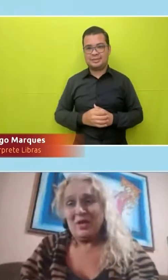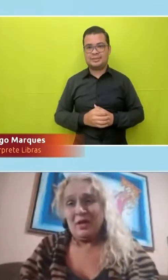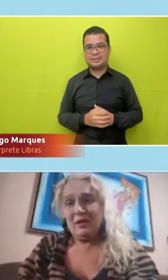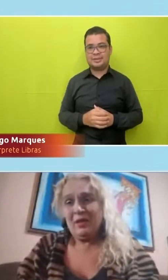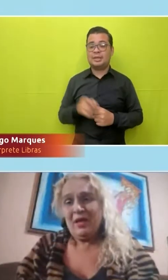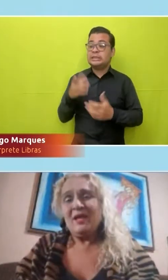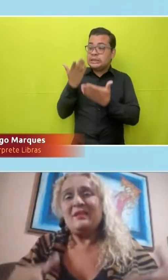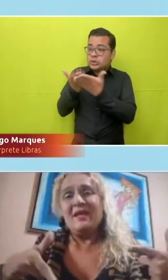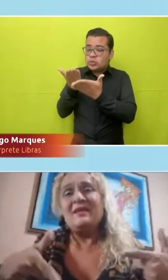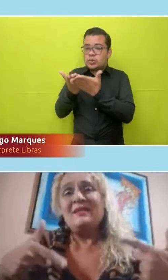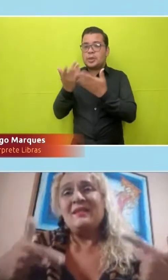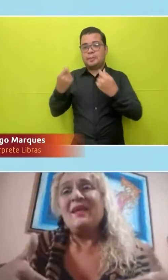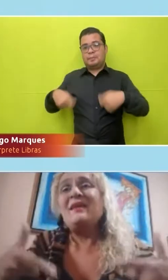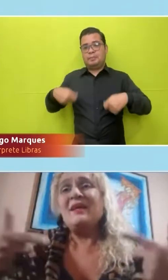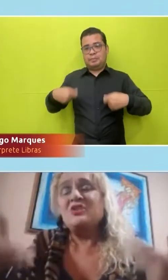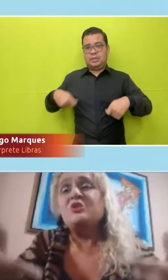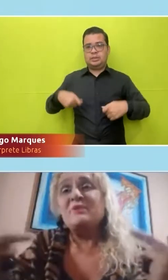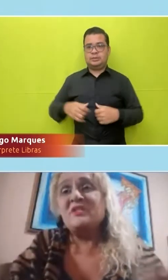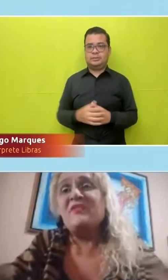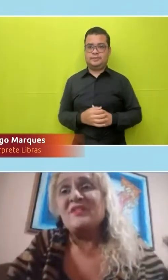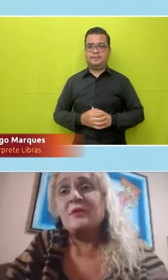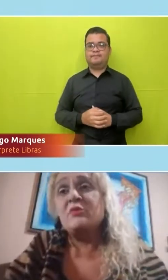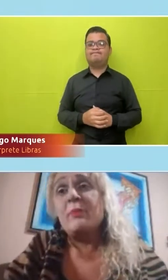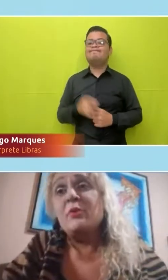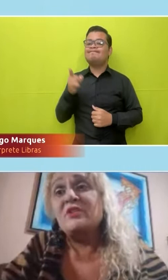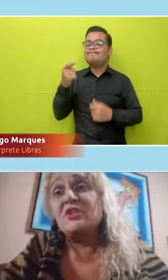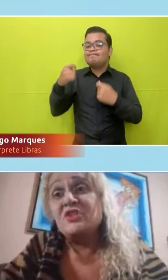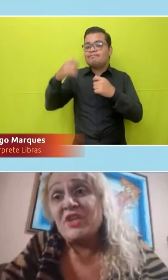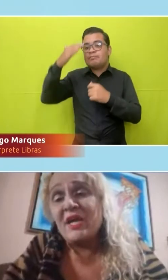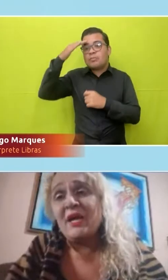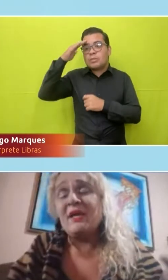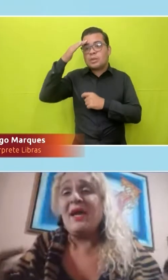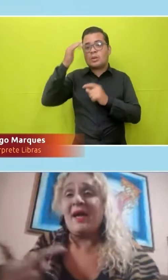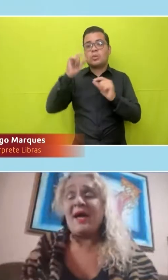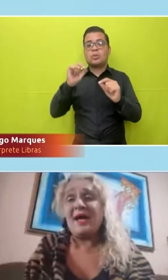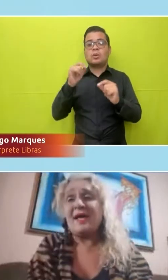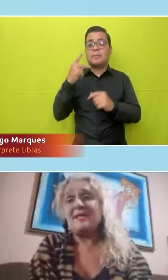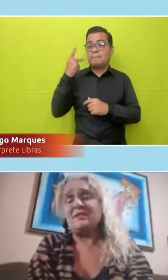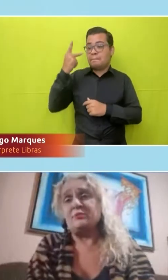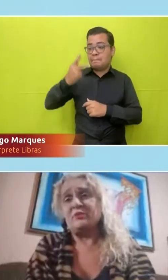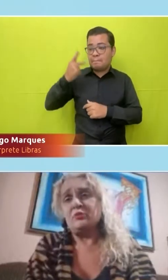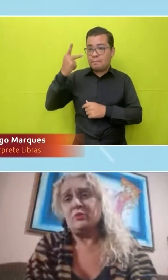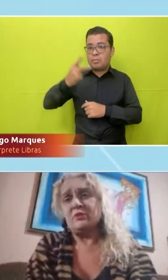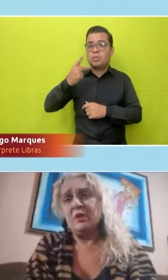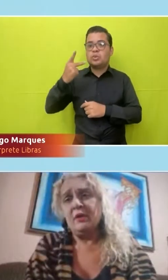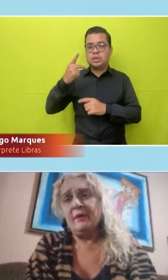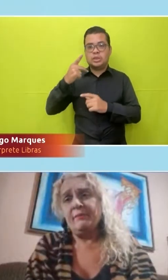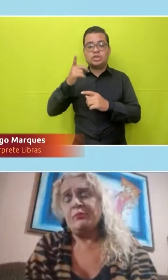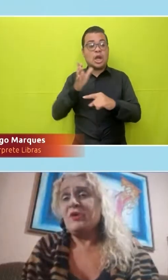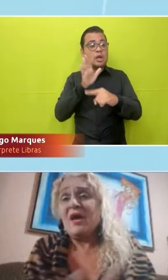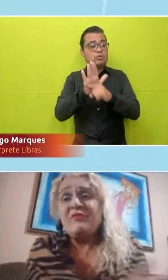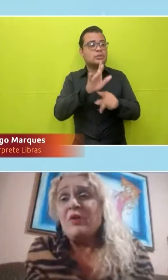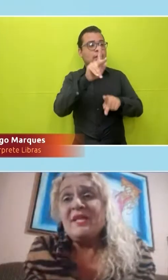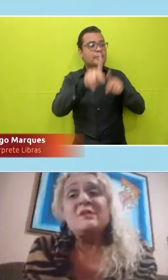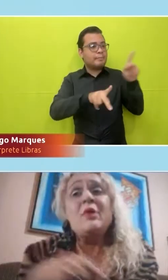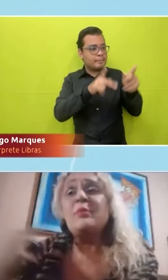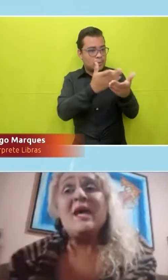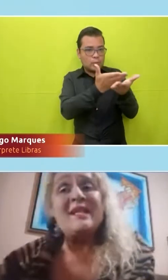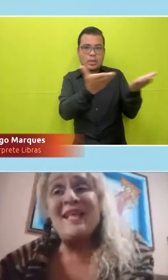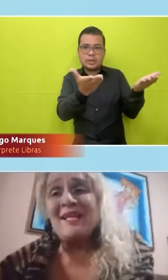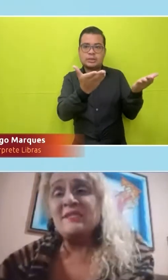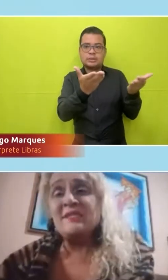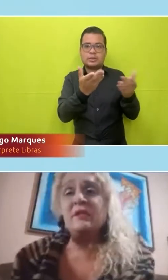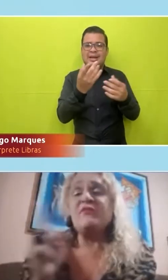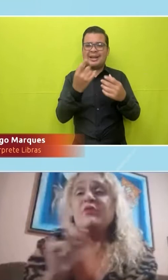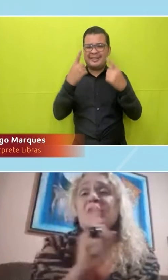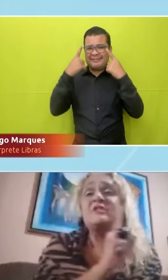que estudar. Ele tem que entender que a gente precisa fazer com que a política chegue a essas pessoas. Porque a violência não é porque ela